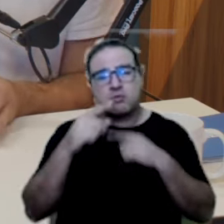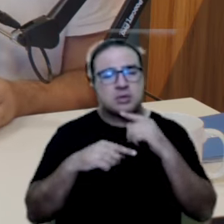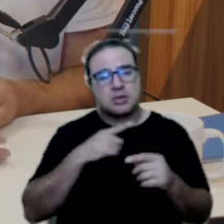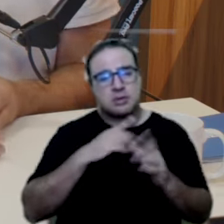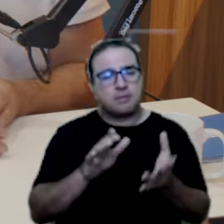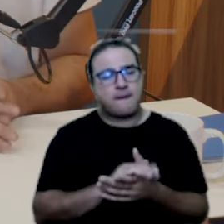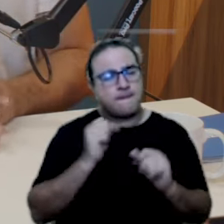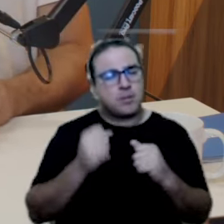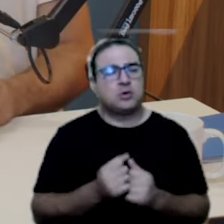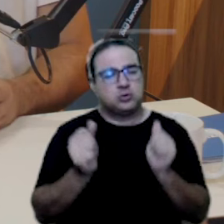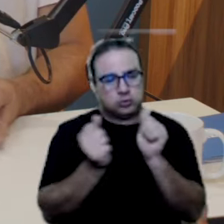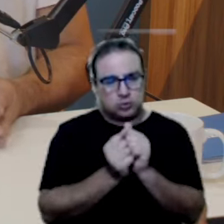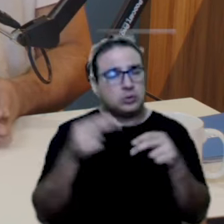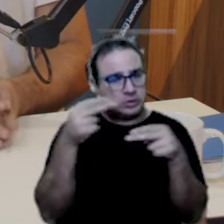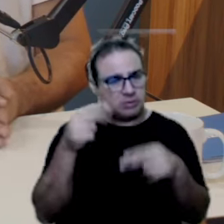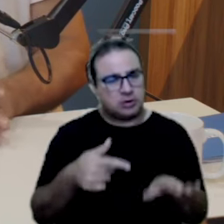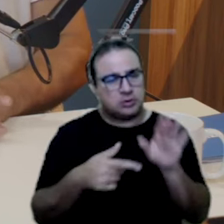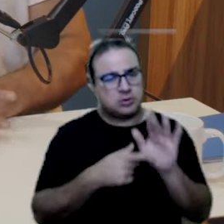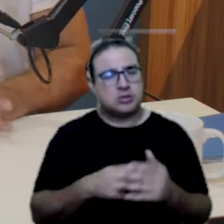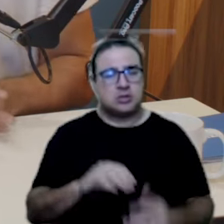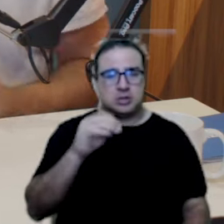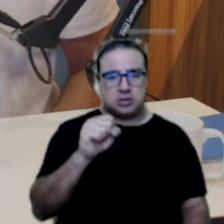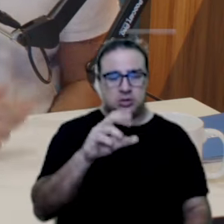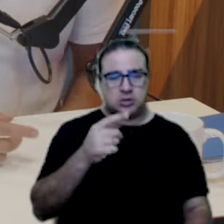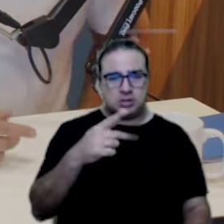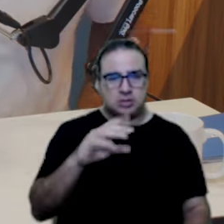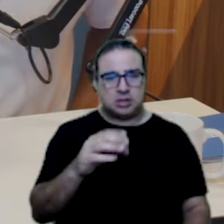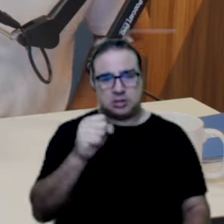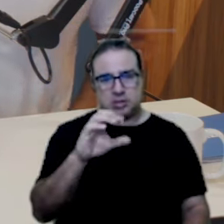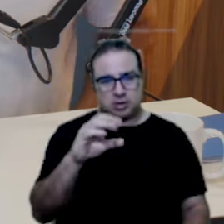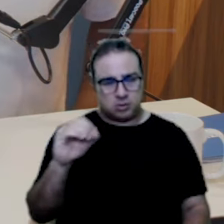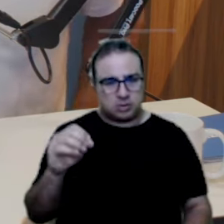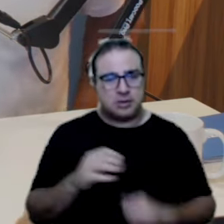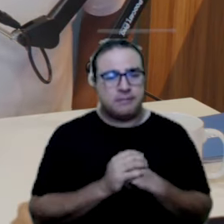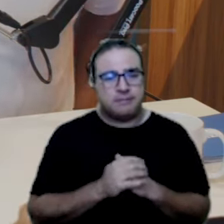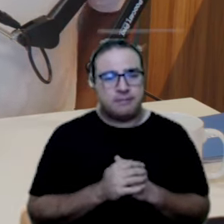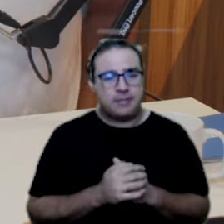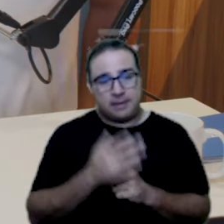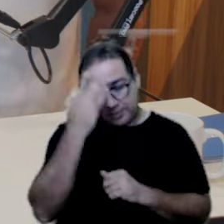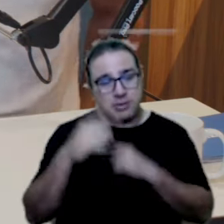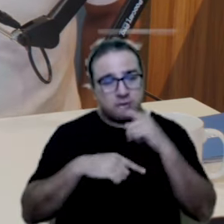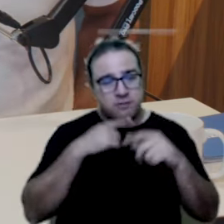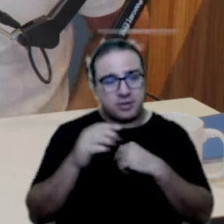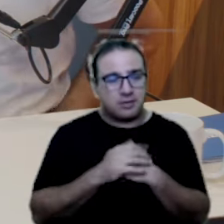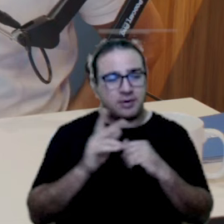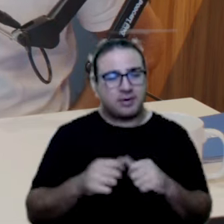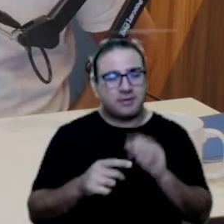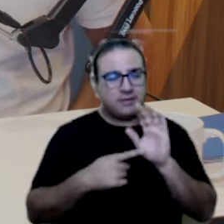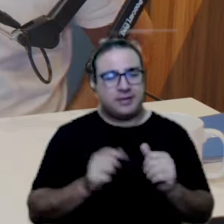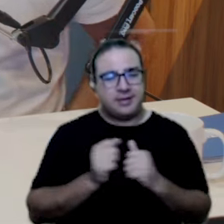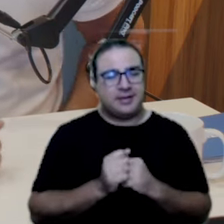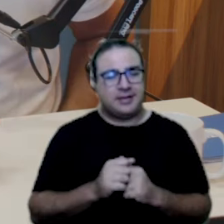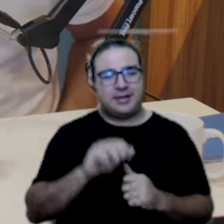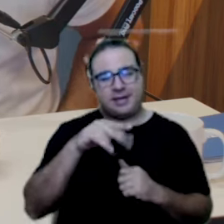essa dúvida que vocês tiverem podem contar com o sebrai nosso telefone é o 0800 5700 0800 para quem tiver dúvida com emissora eu